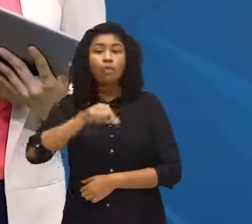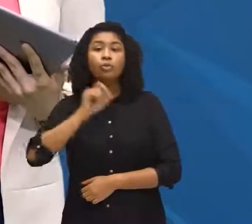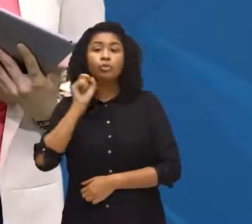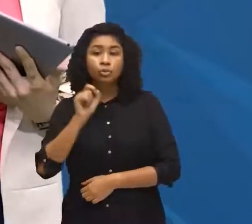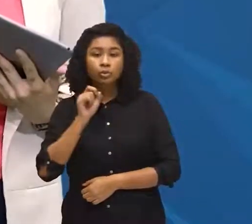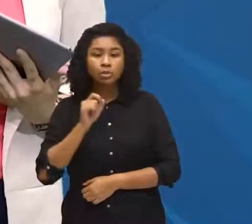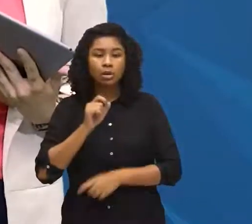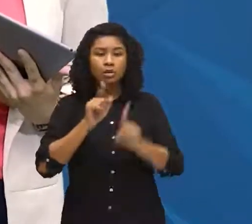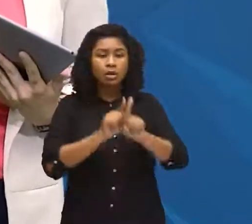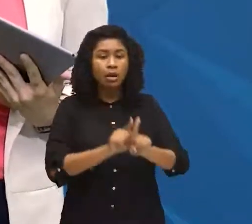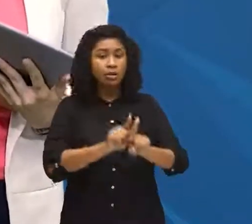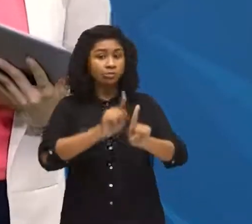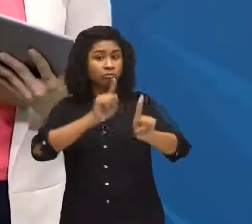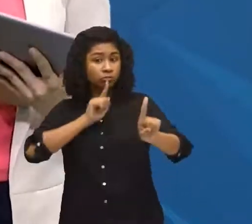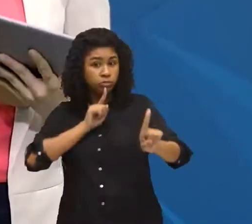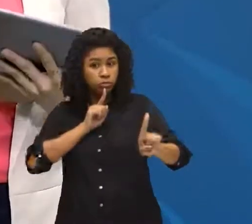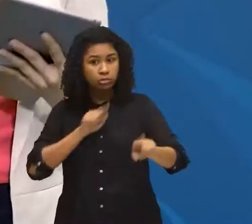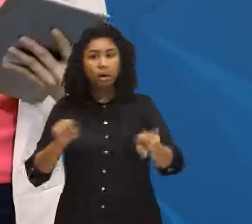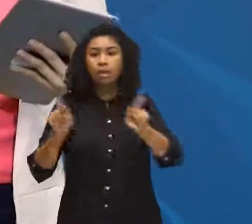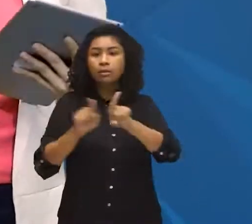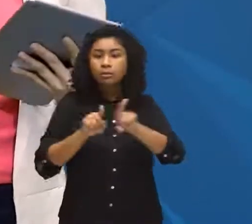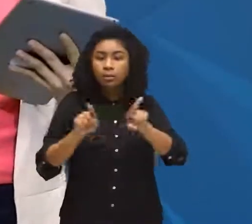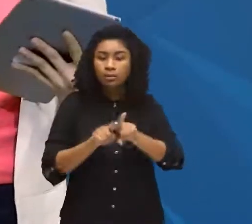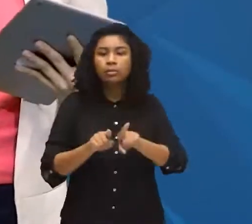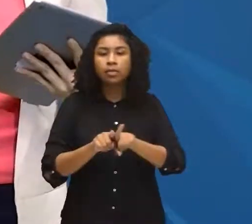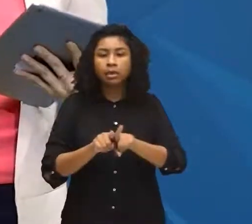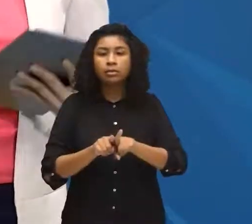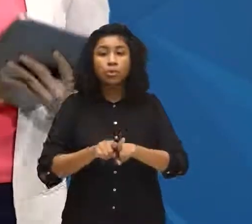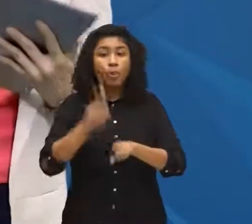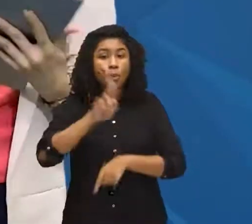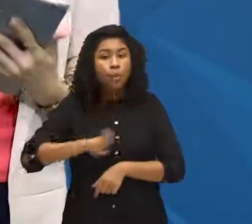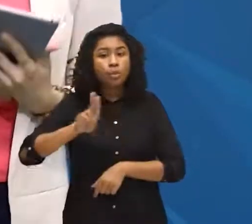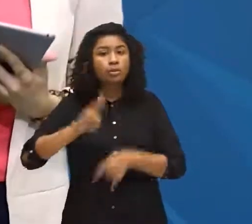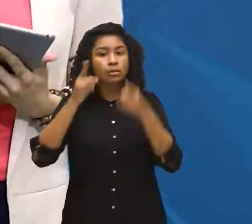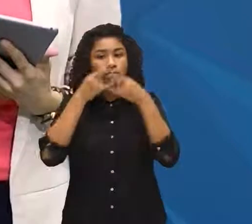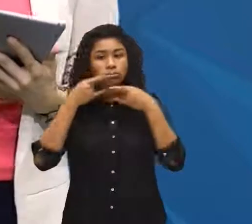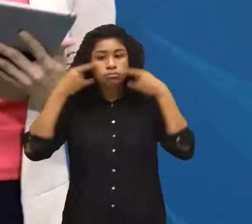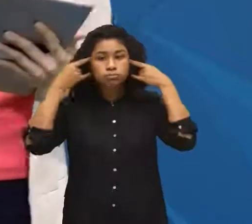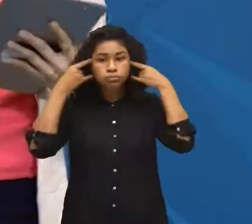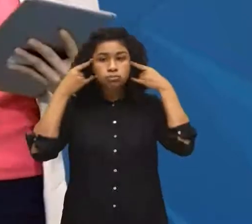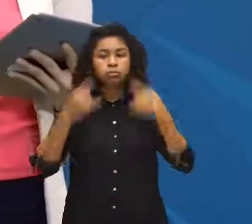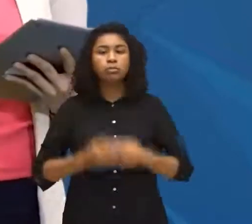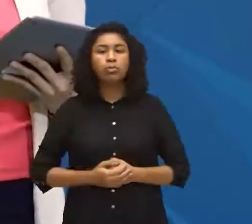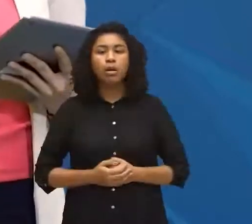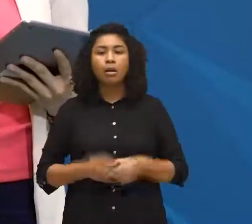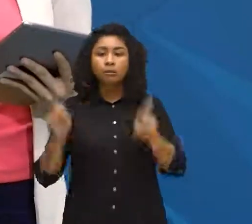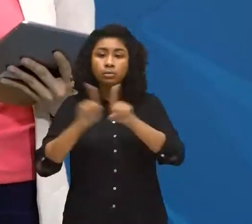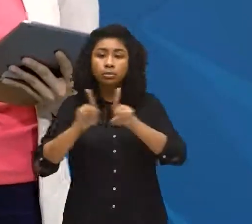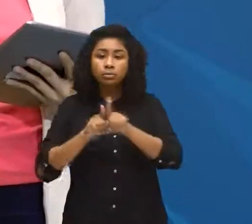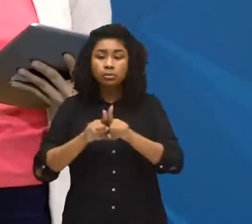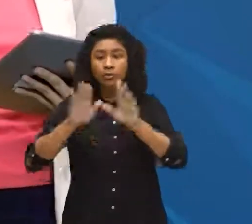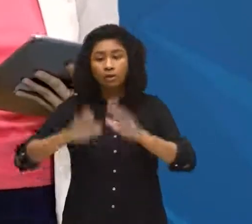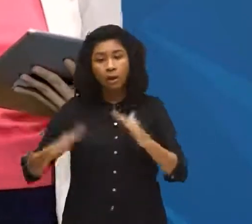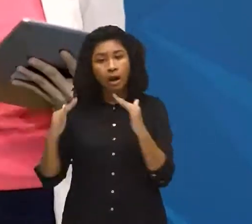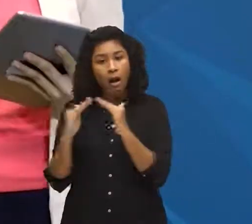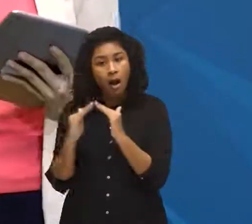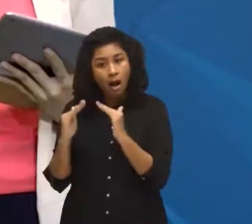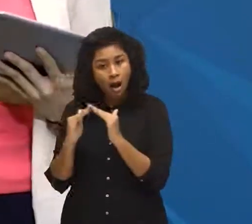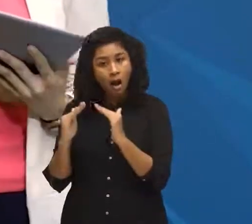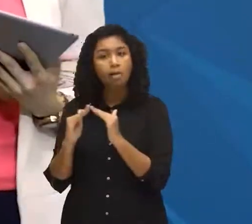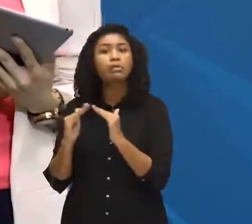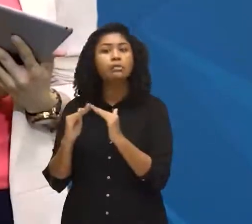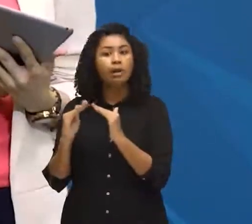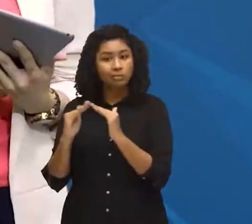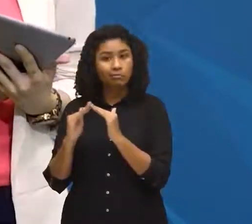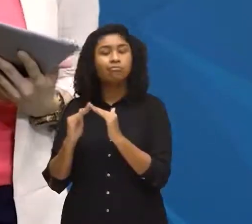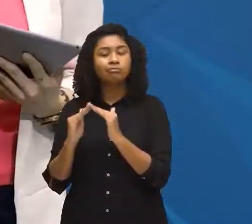social, o uso de máscara, né? Aí a gente tem ali toda a prevenção também de ficar em casa, evitar aglomerações, né? Cuidar